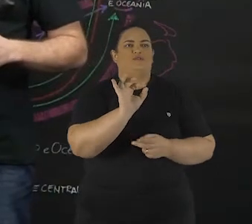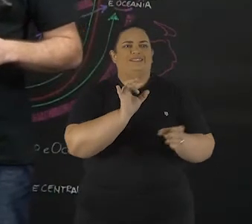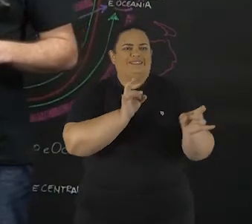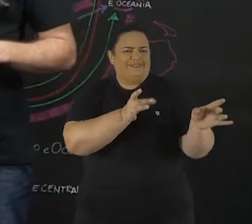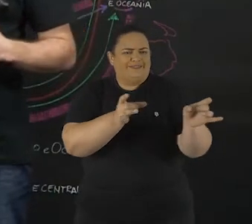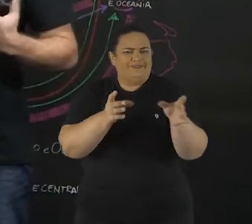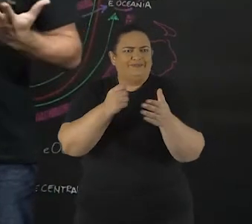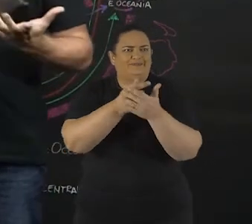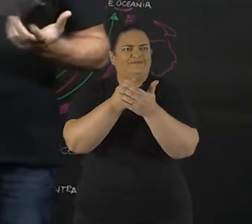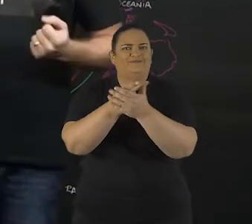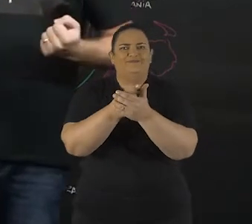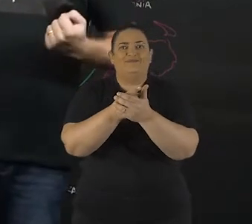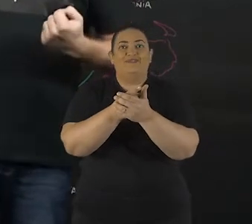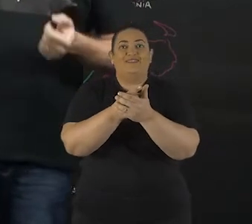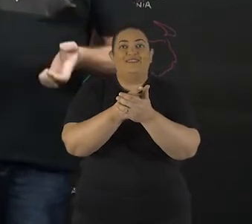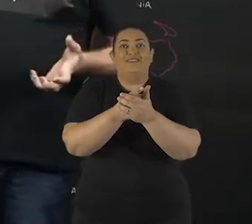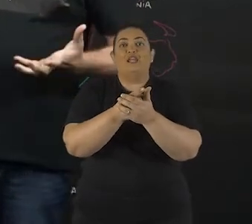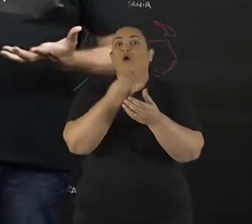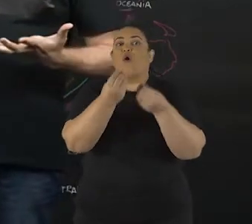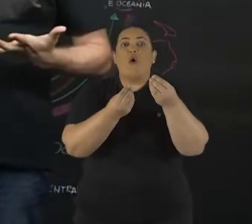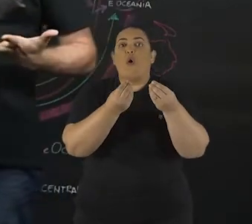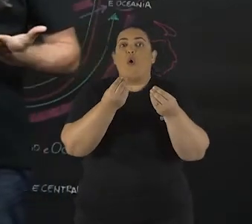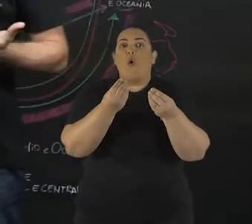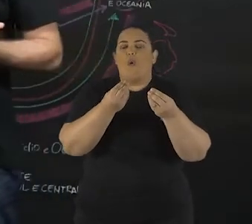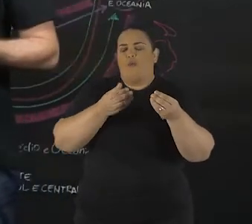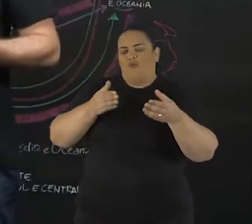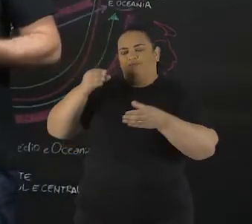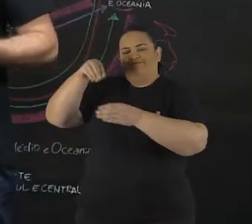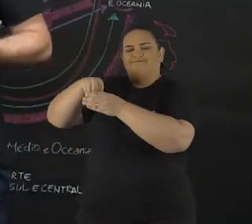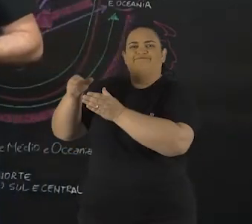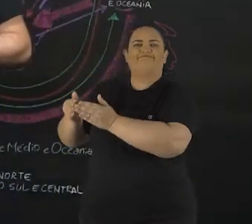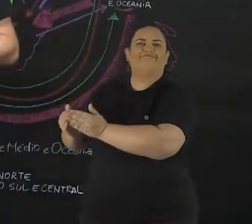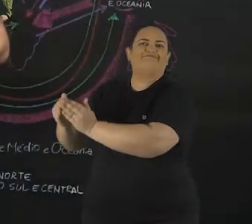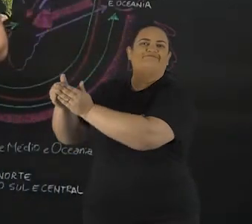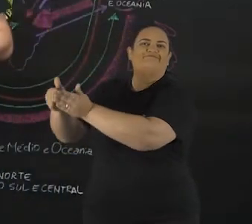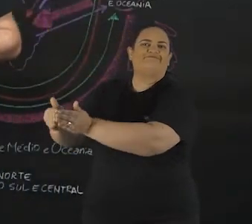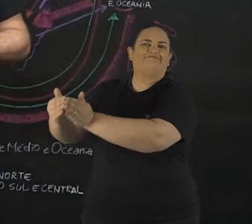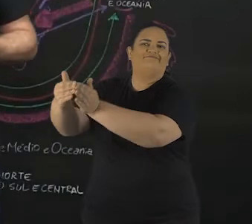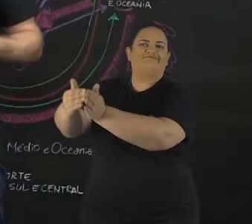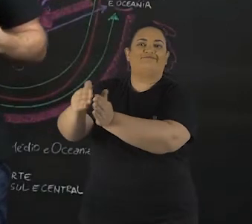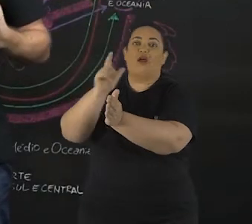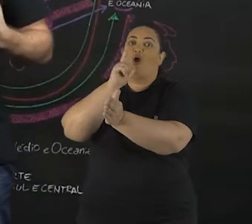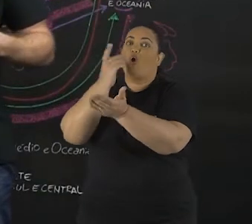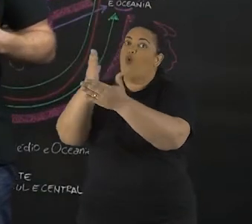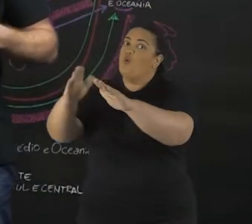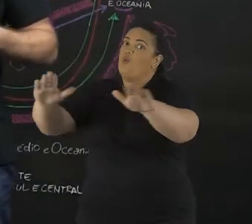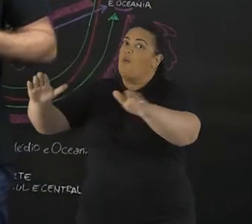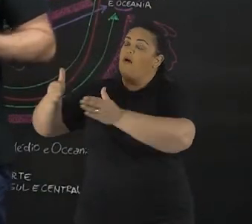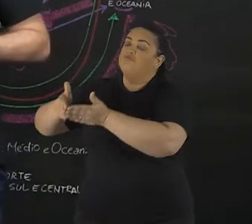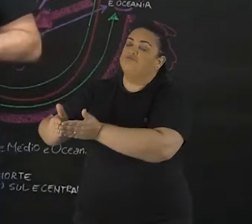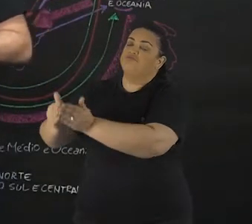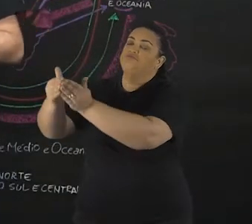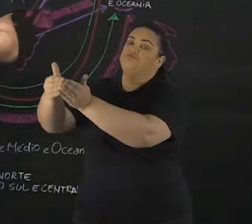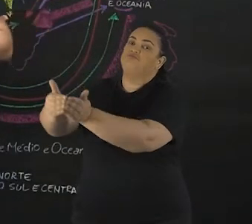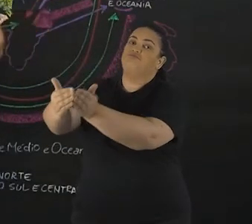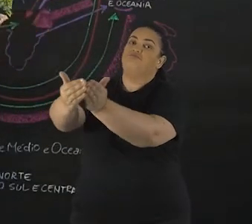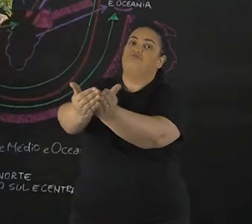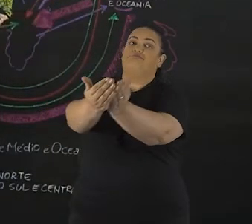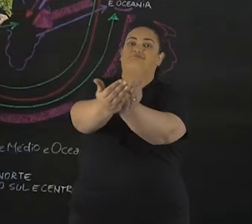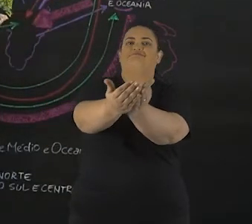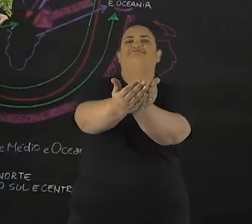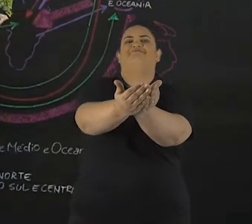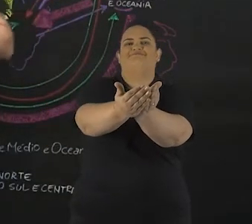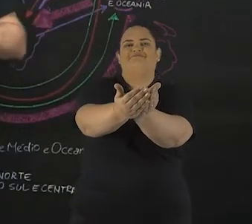consideração que, apesar de nós termos aí o transporte aéreo, ele é feito principalmente por via